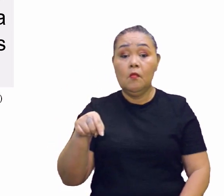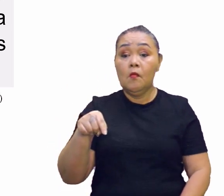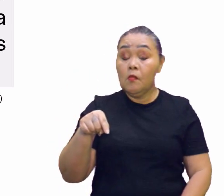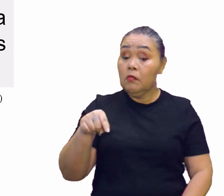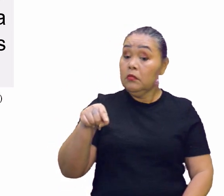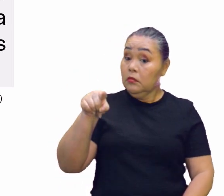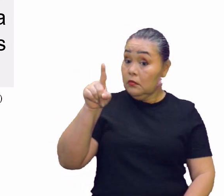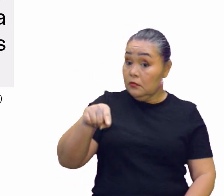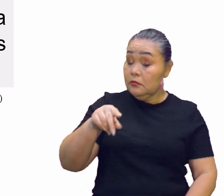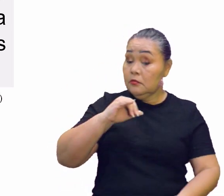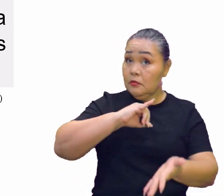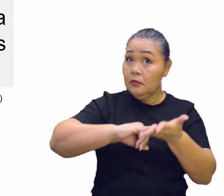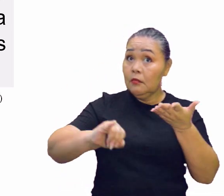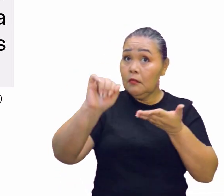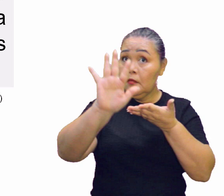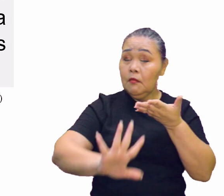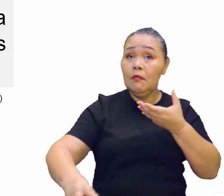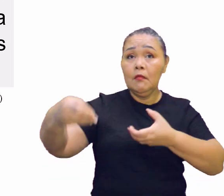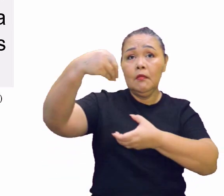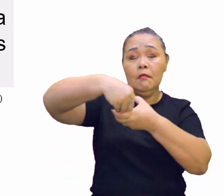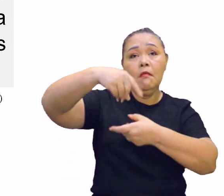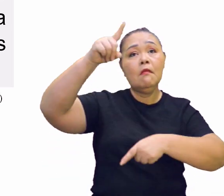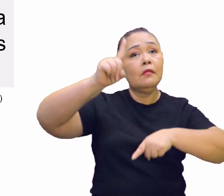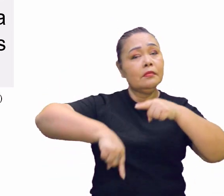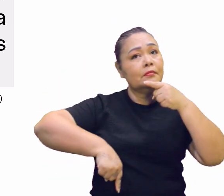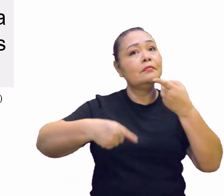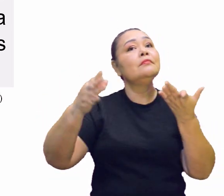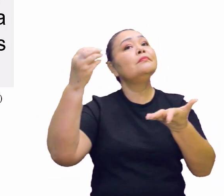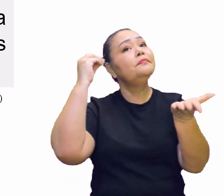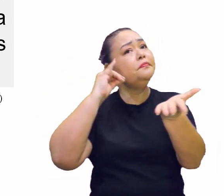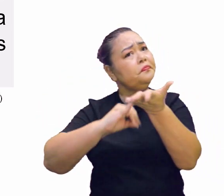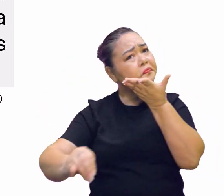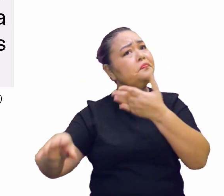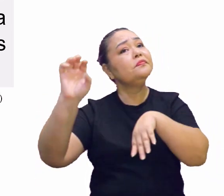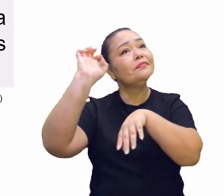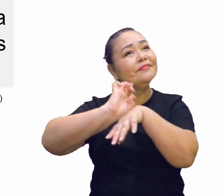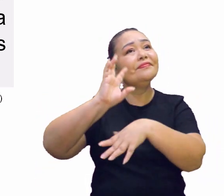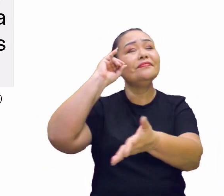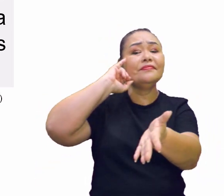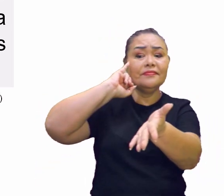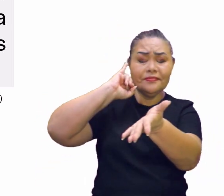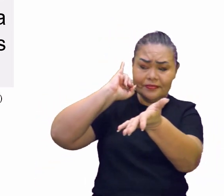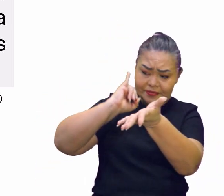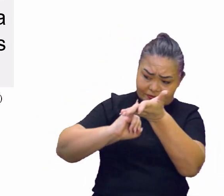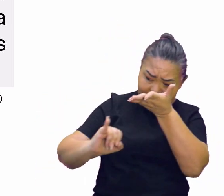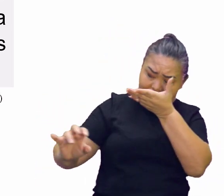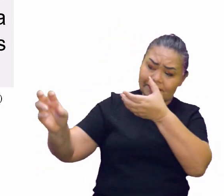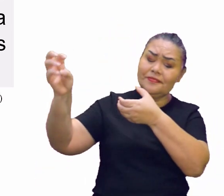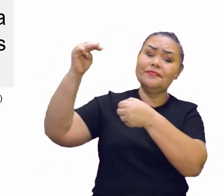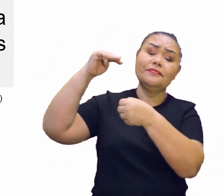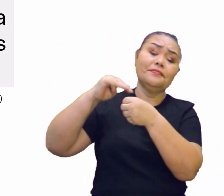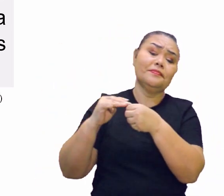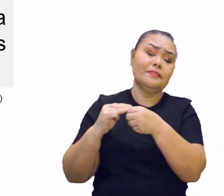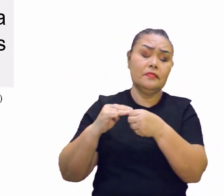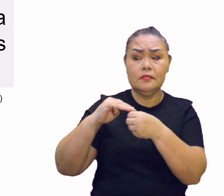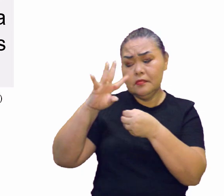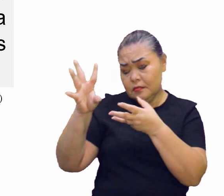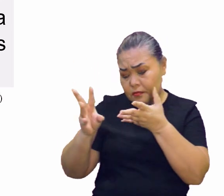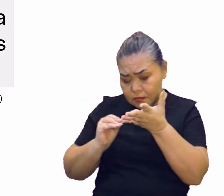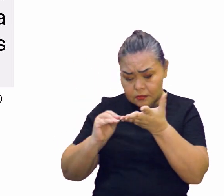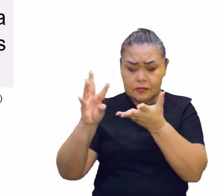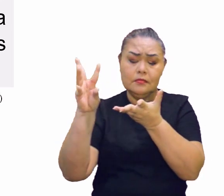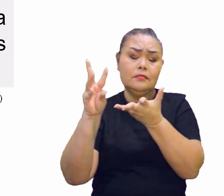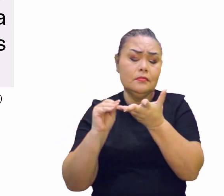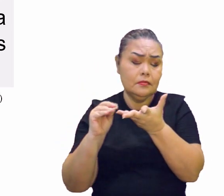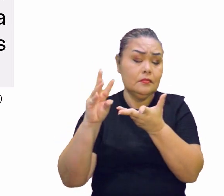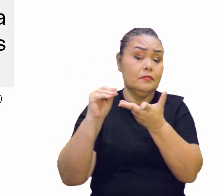imposto federal inserido em um determinado produto, um imposto estadual e ainda tem os impostos municipais. Então,